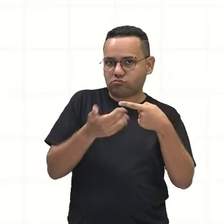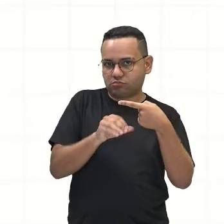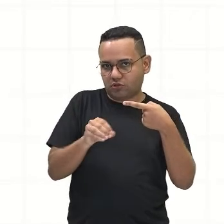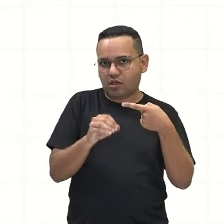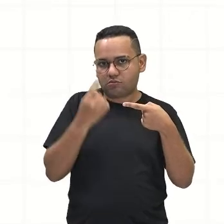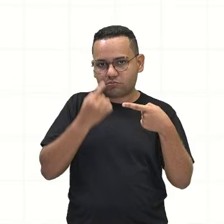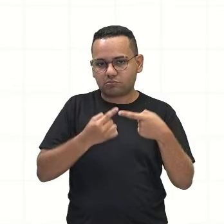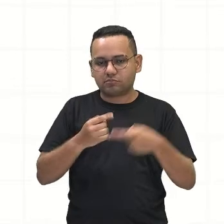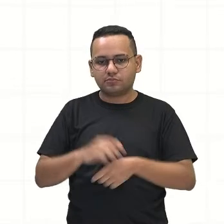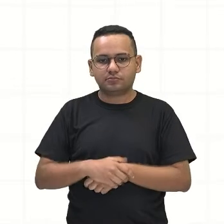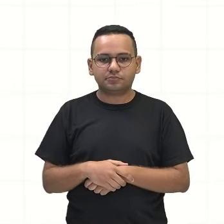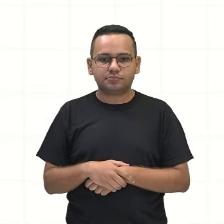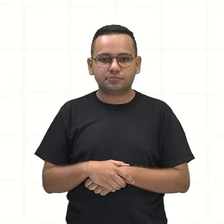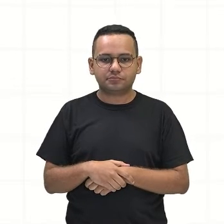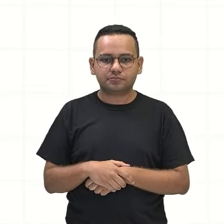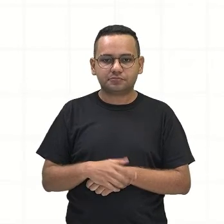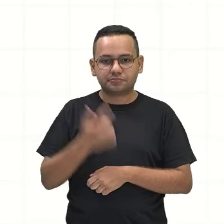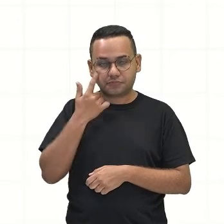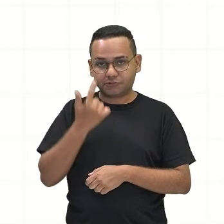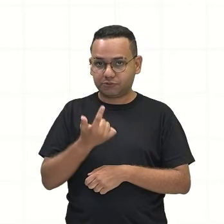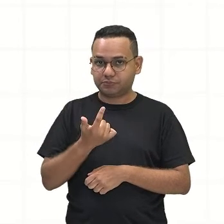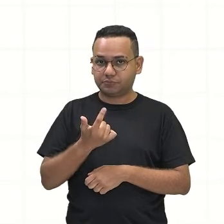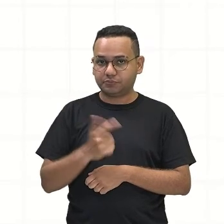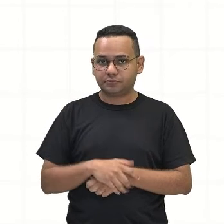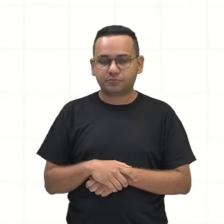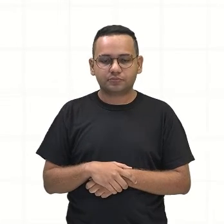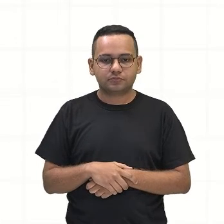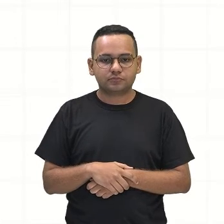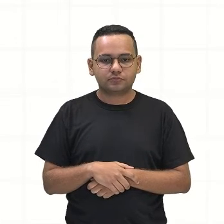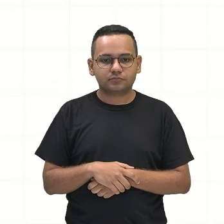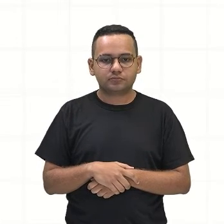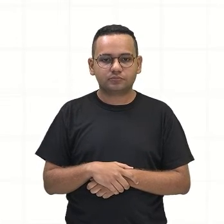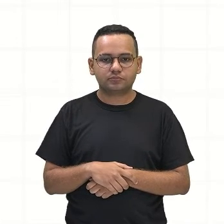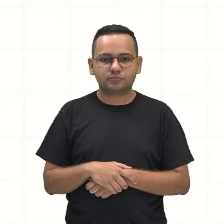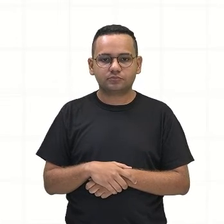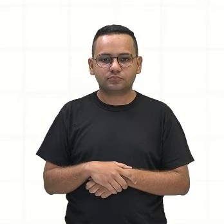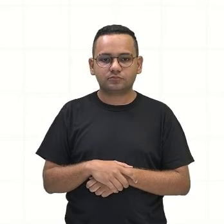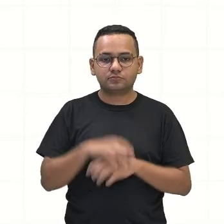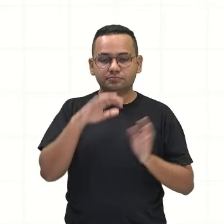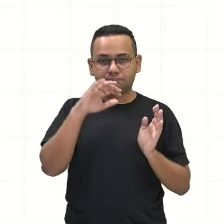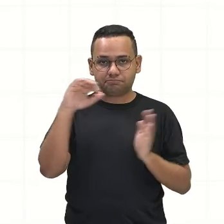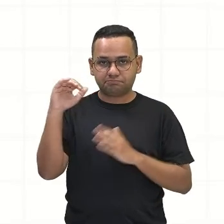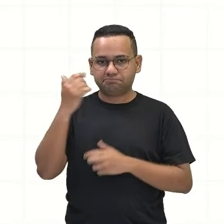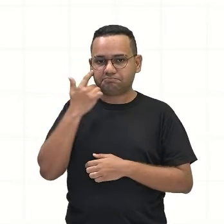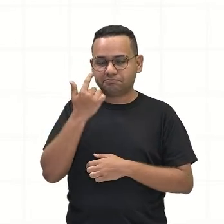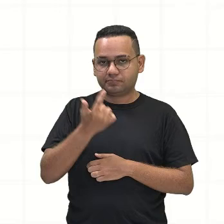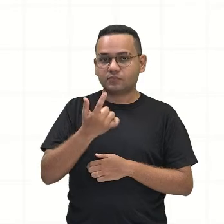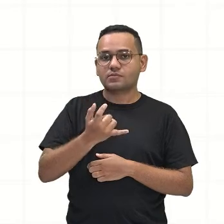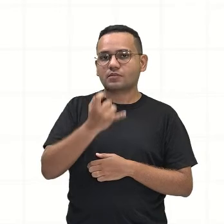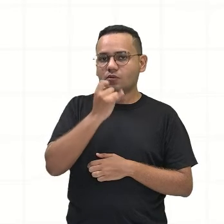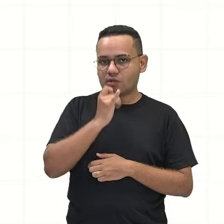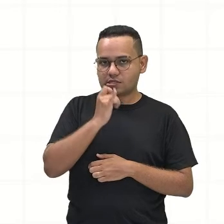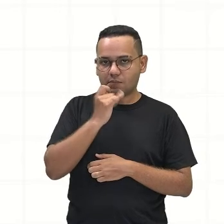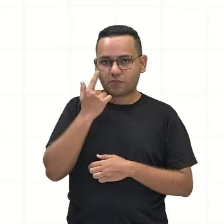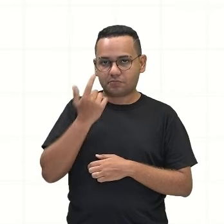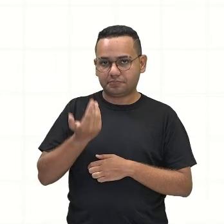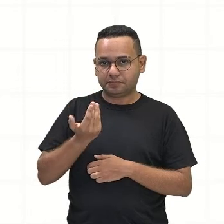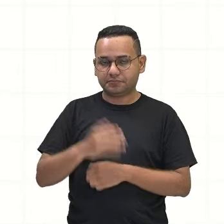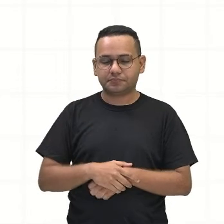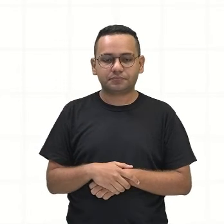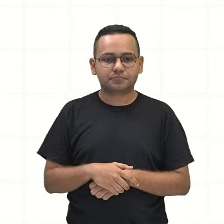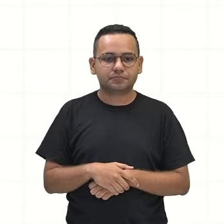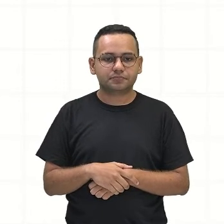100 saiu sempre daqui, tá? Muito bem. Agora, nesse exemplo aqui, ó, nós já vamos verificar,